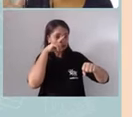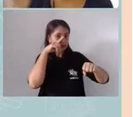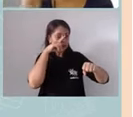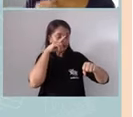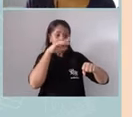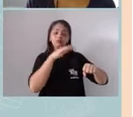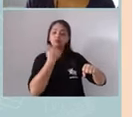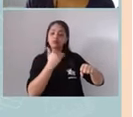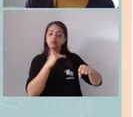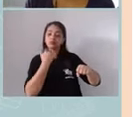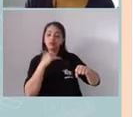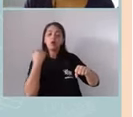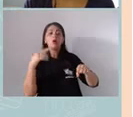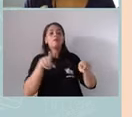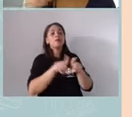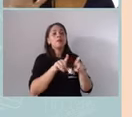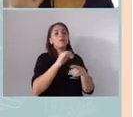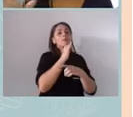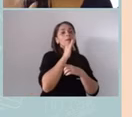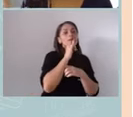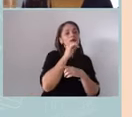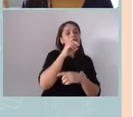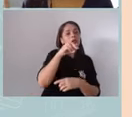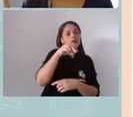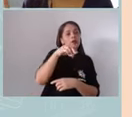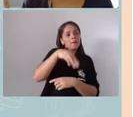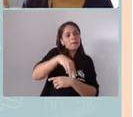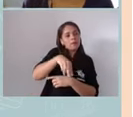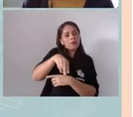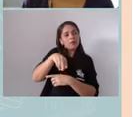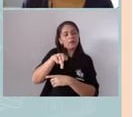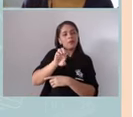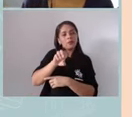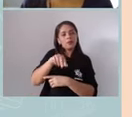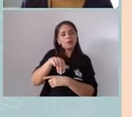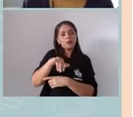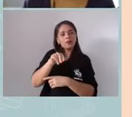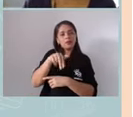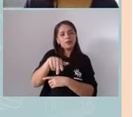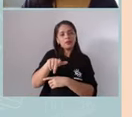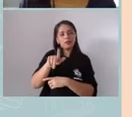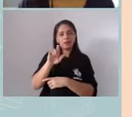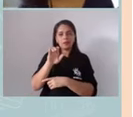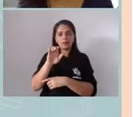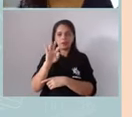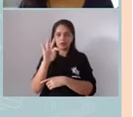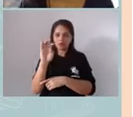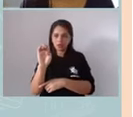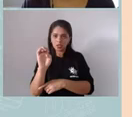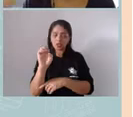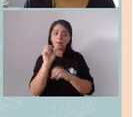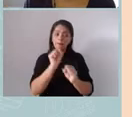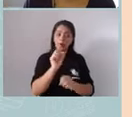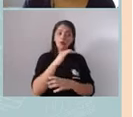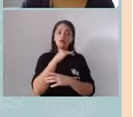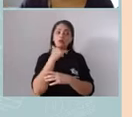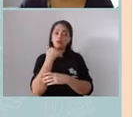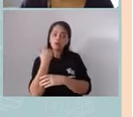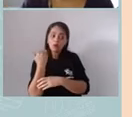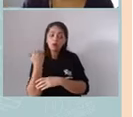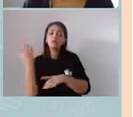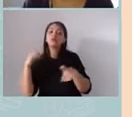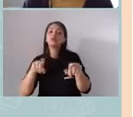óbitos, né? Existe a meningite viral também, mas que geralmente os casos são mais leves, certo? Geralmente. Pode levar a óbito também, mas o mais